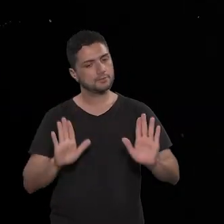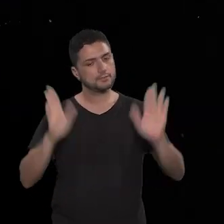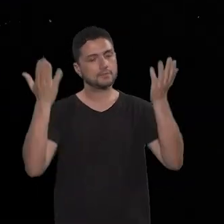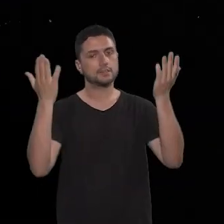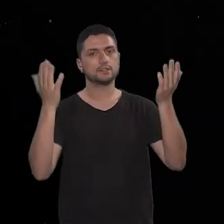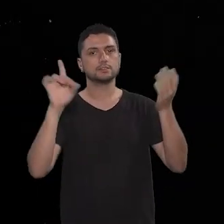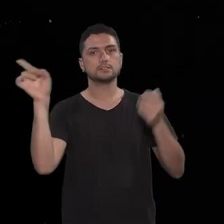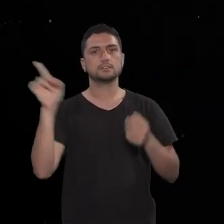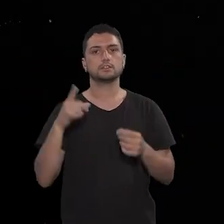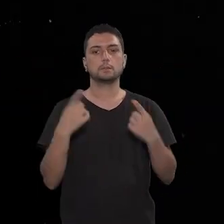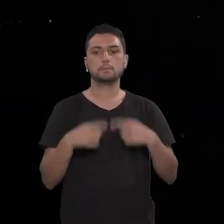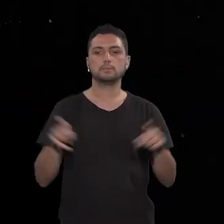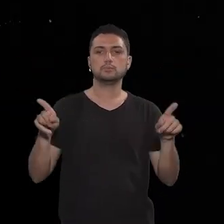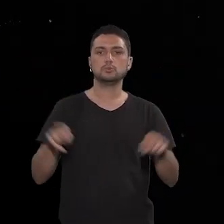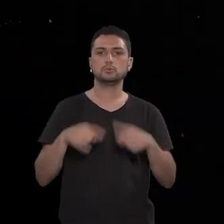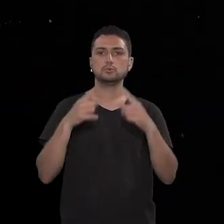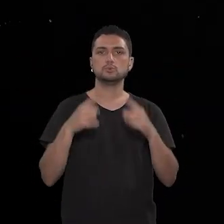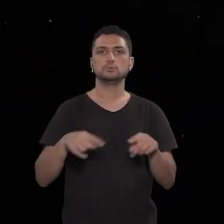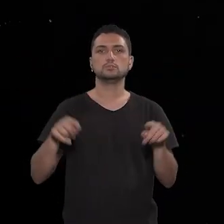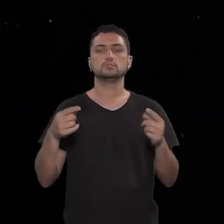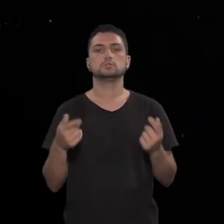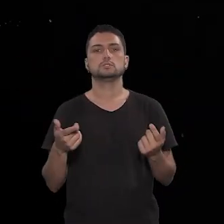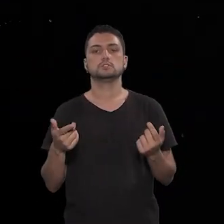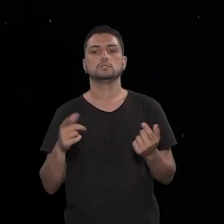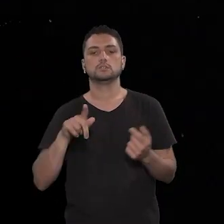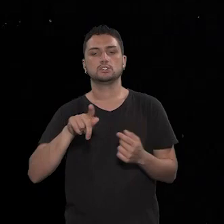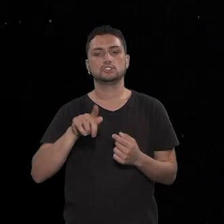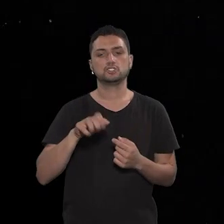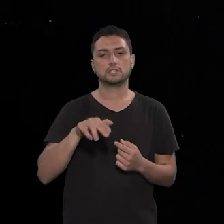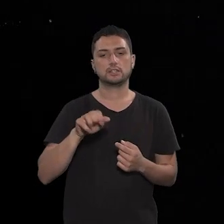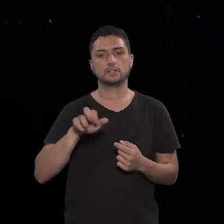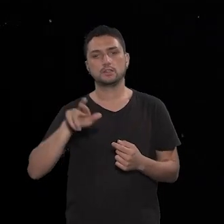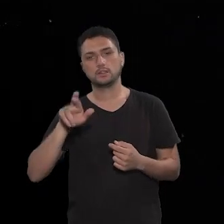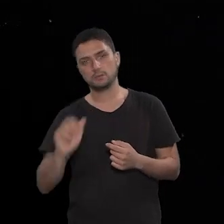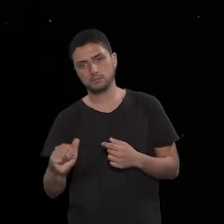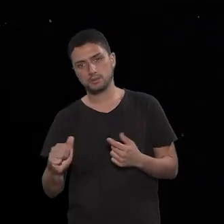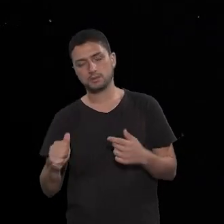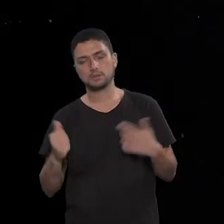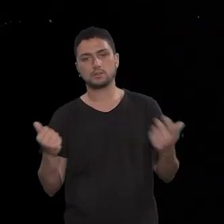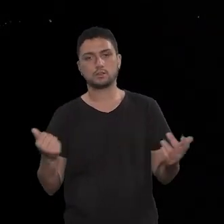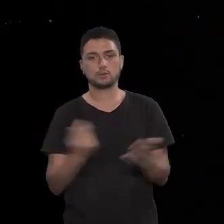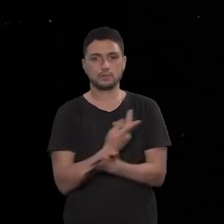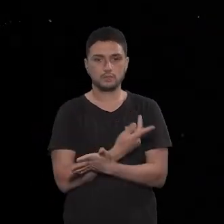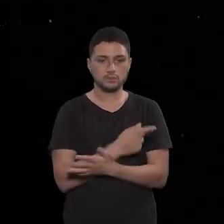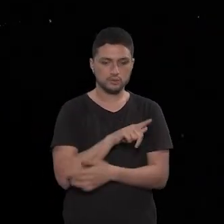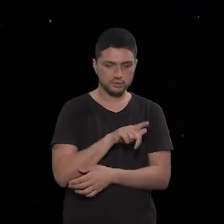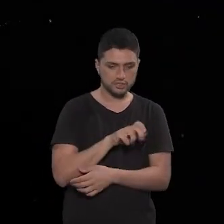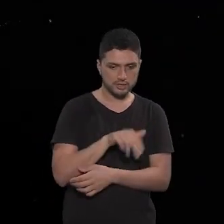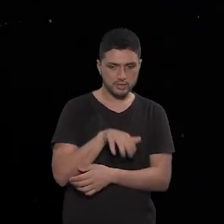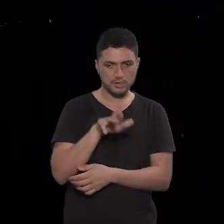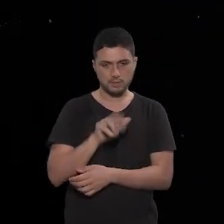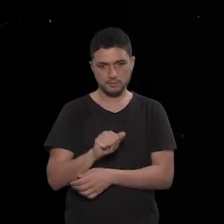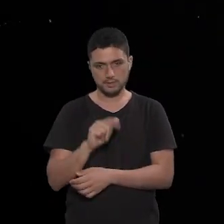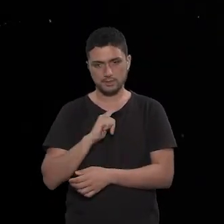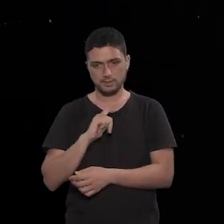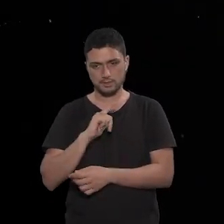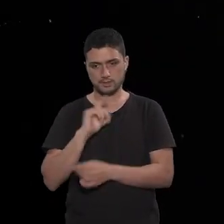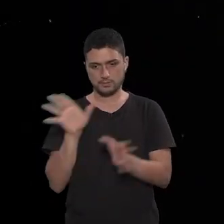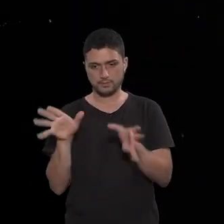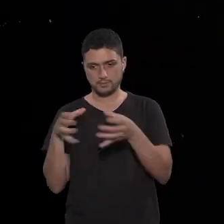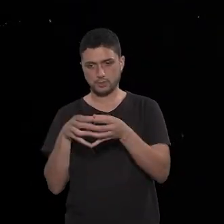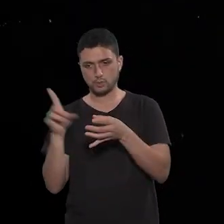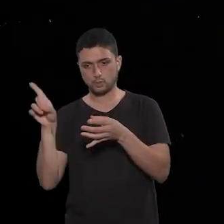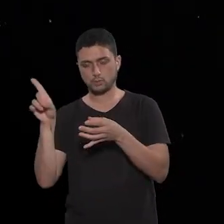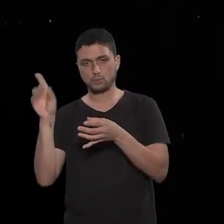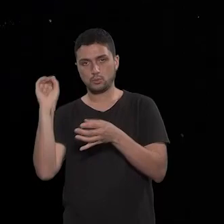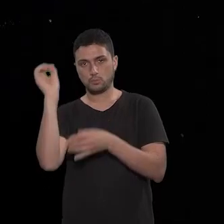2002, para um festival de música em Genebra. E aí, de Genebra,